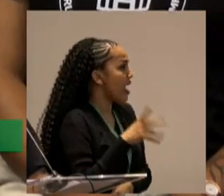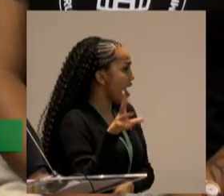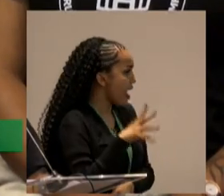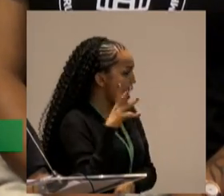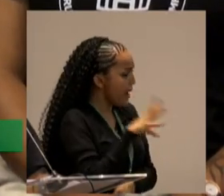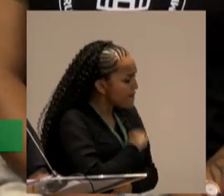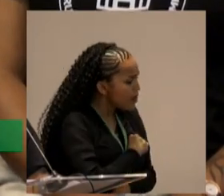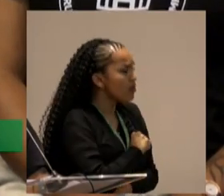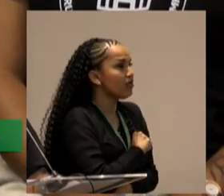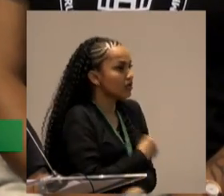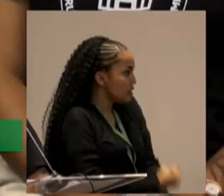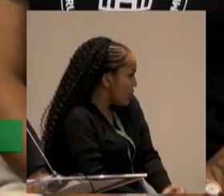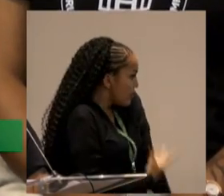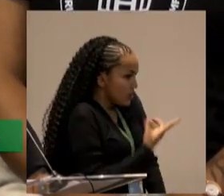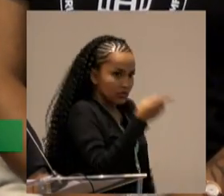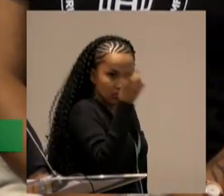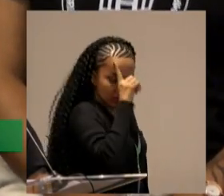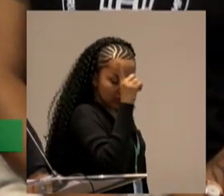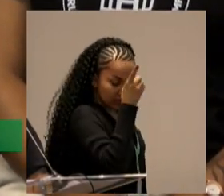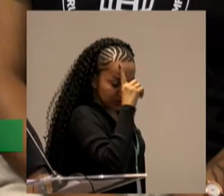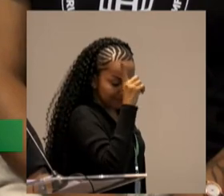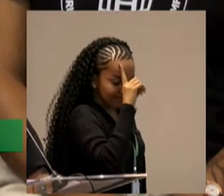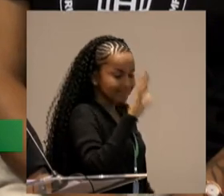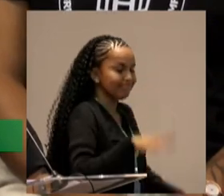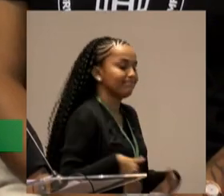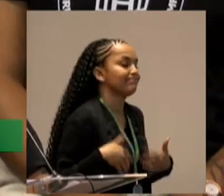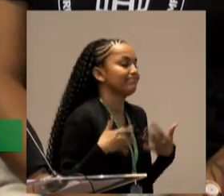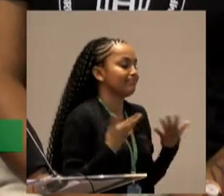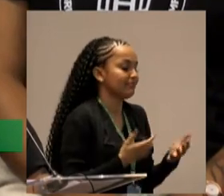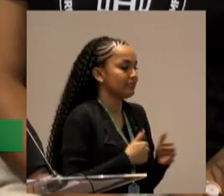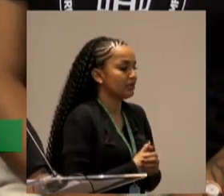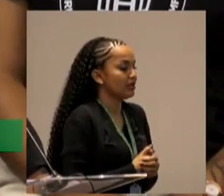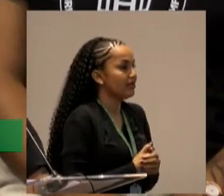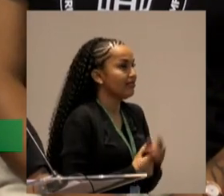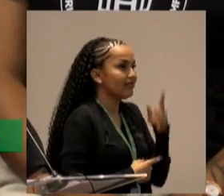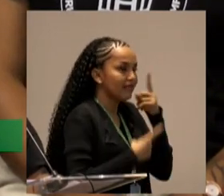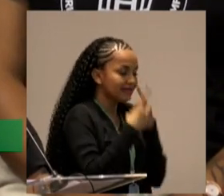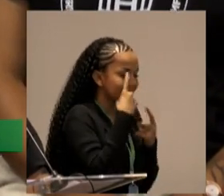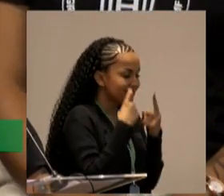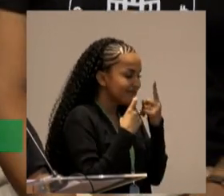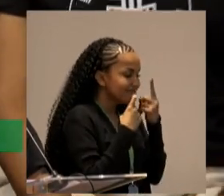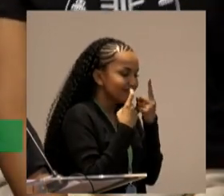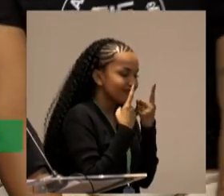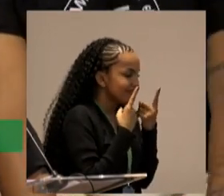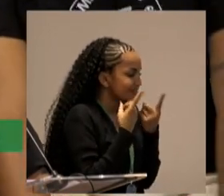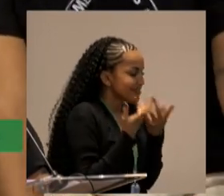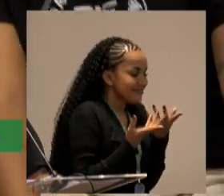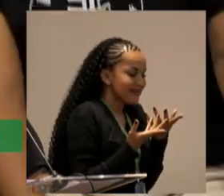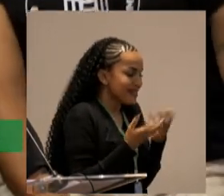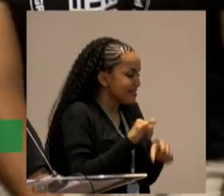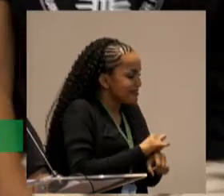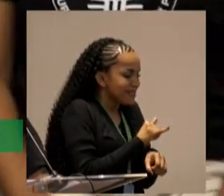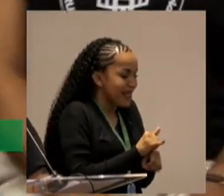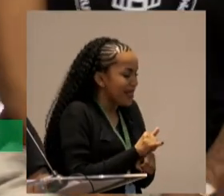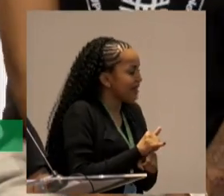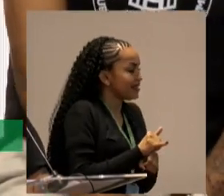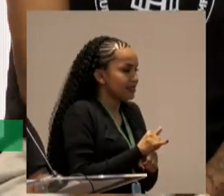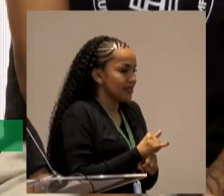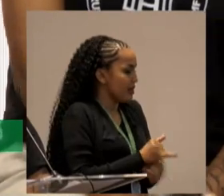e emoção o tempo todo, além de um jogo de cintura incrível.